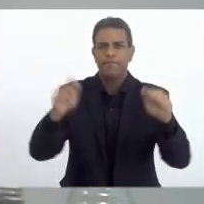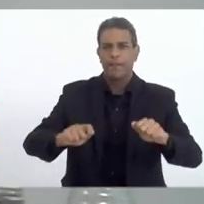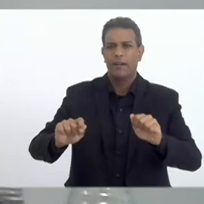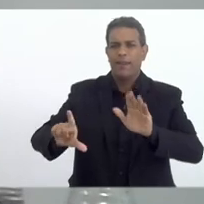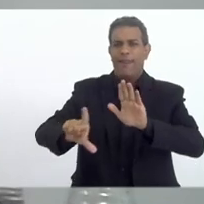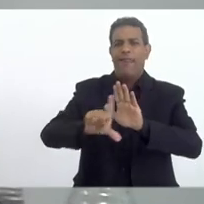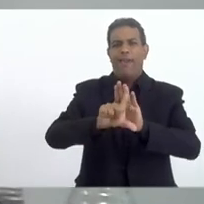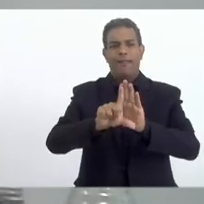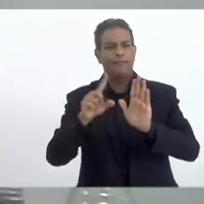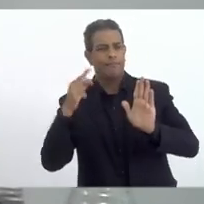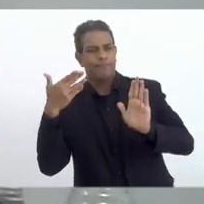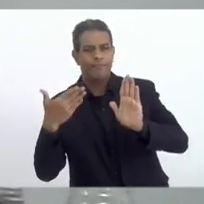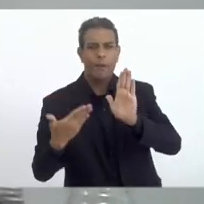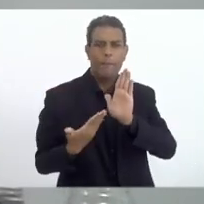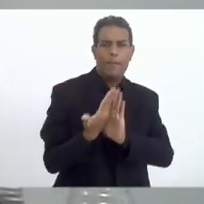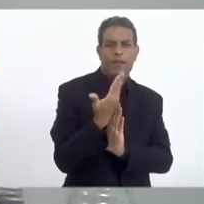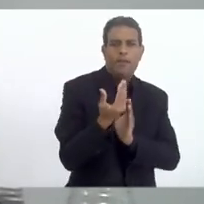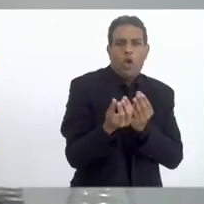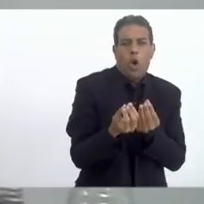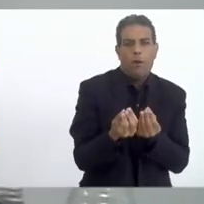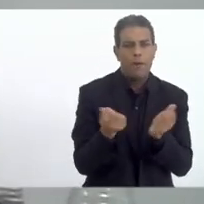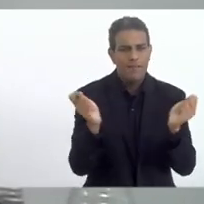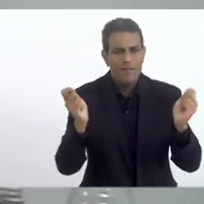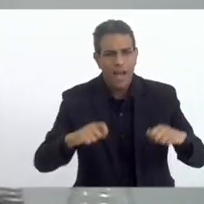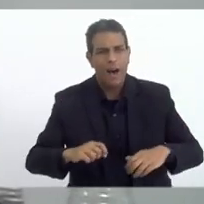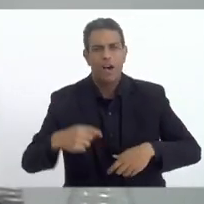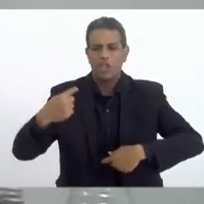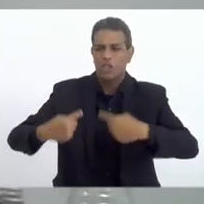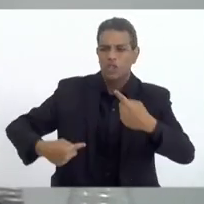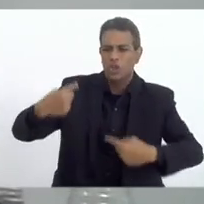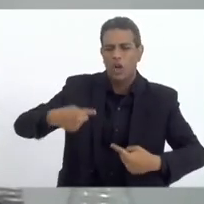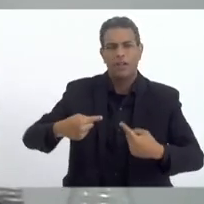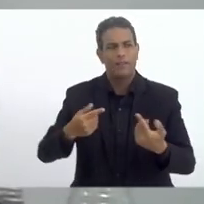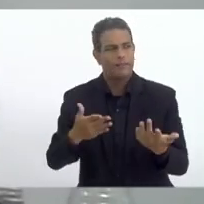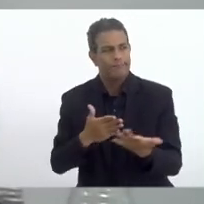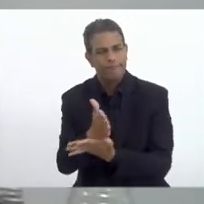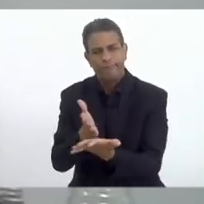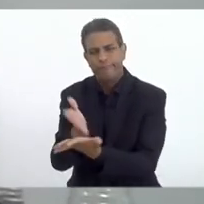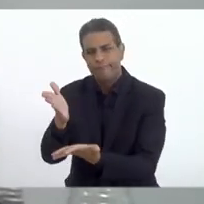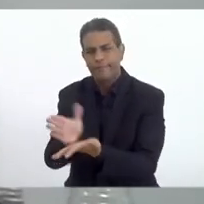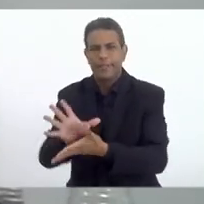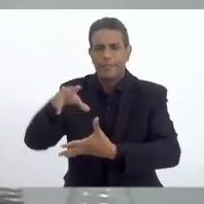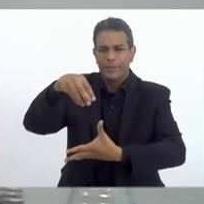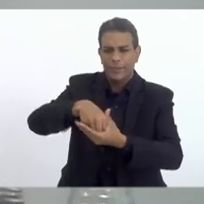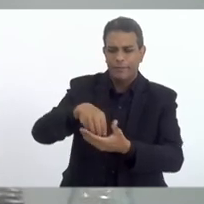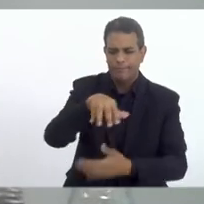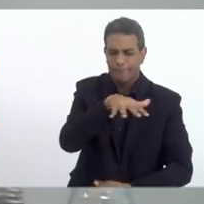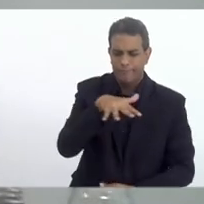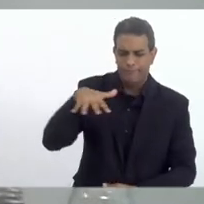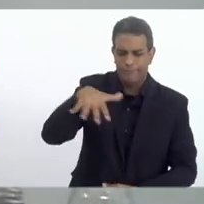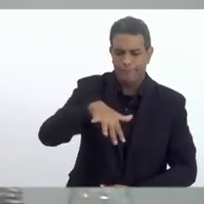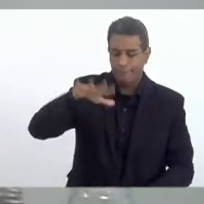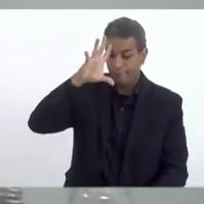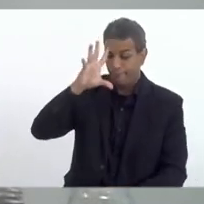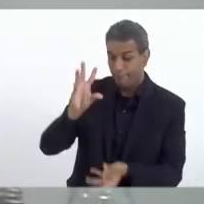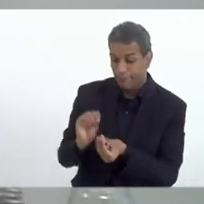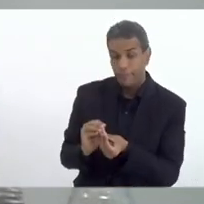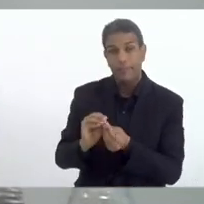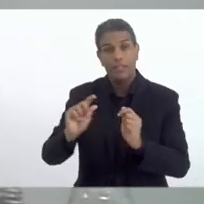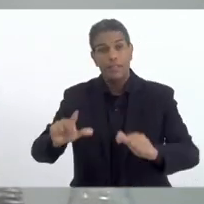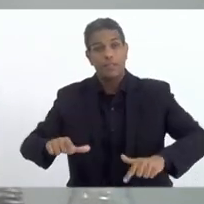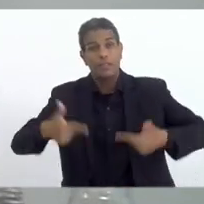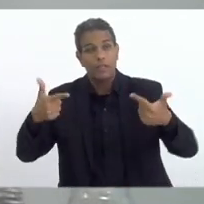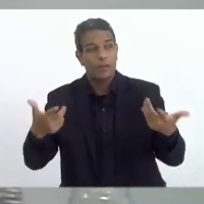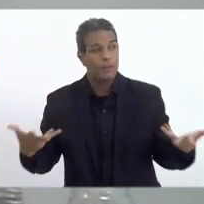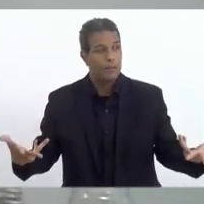lei, demandar um conjunto de audiências públicas, discussão em comissão, trazer representação